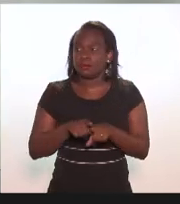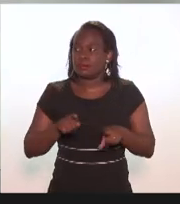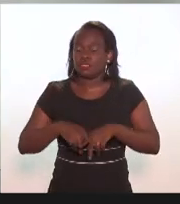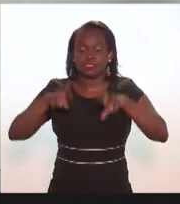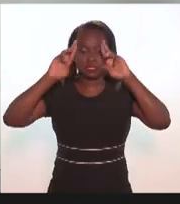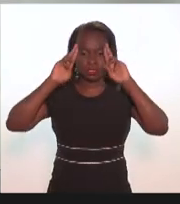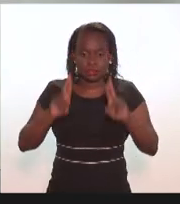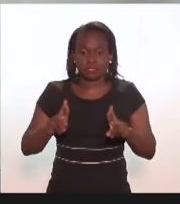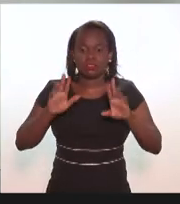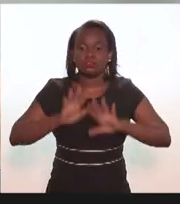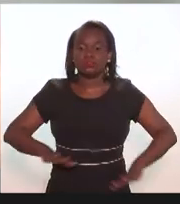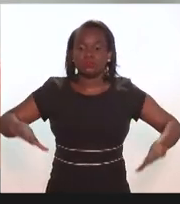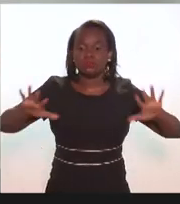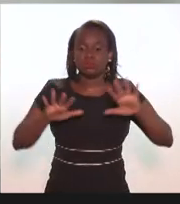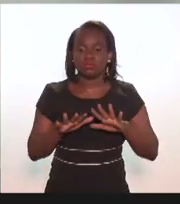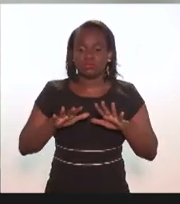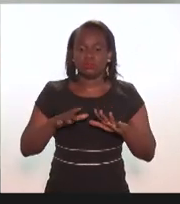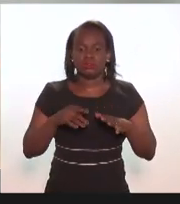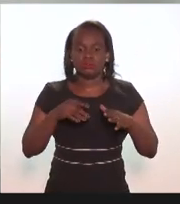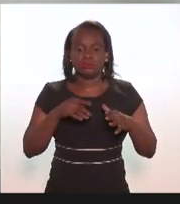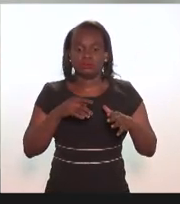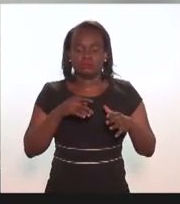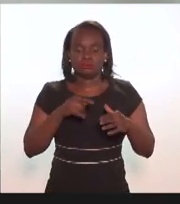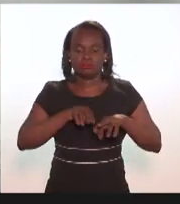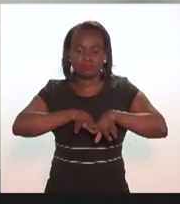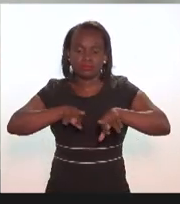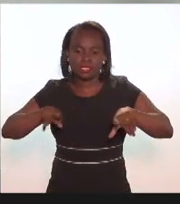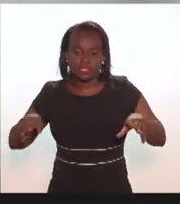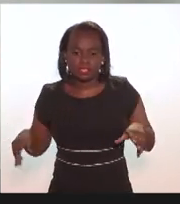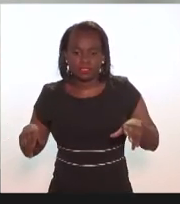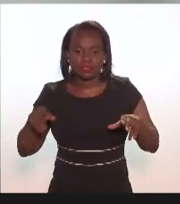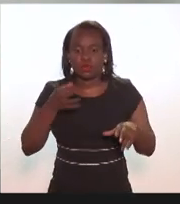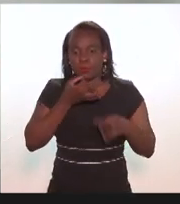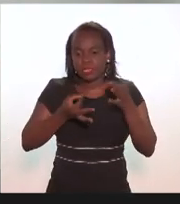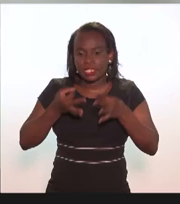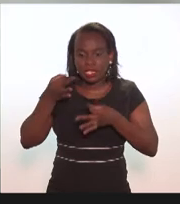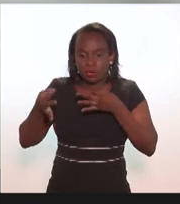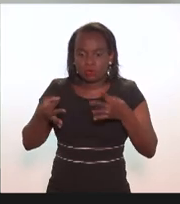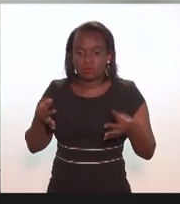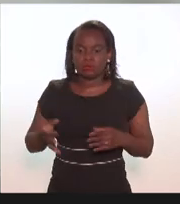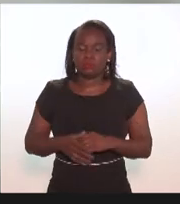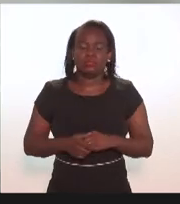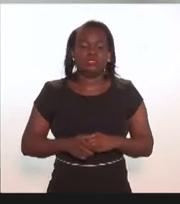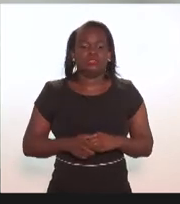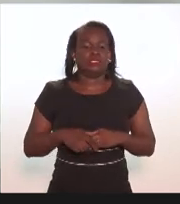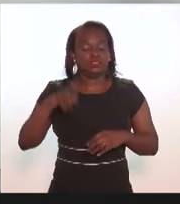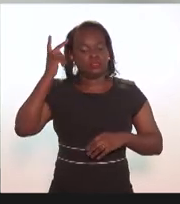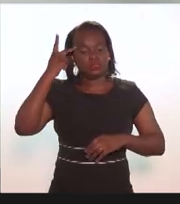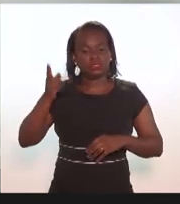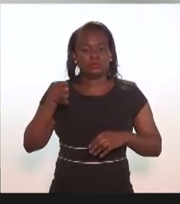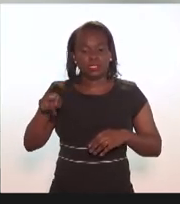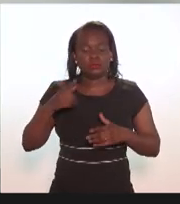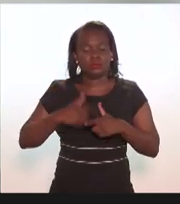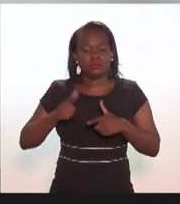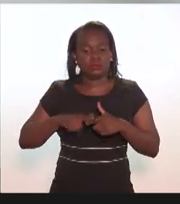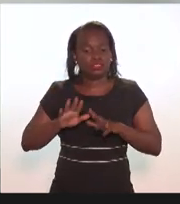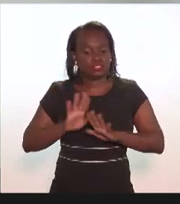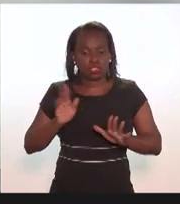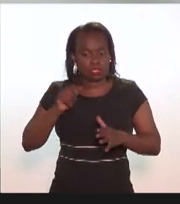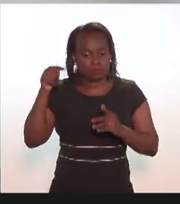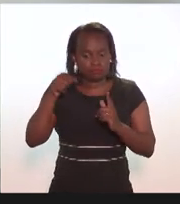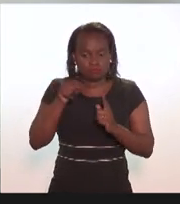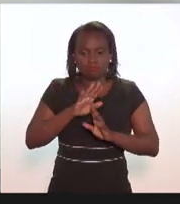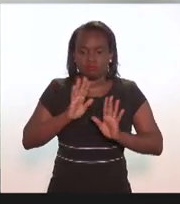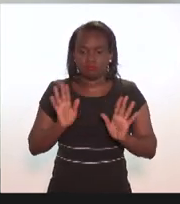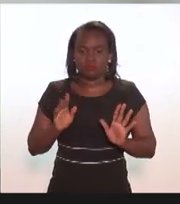respeito a todas as correntes de opinião, né, em relação a essa questão só específica,